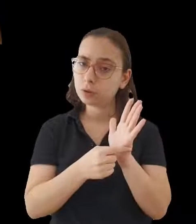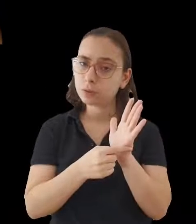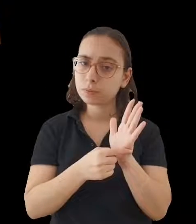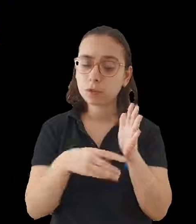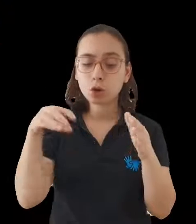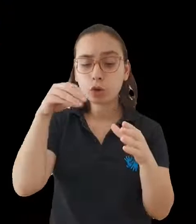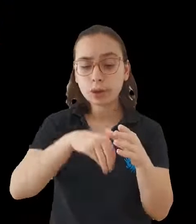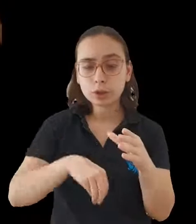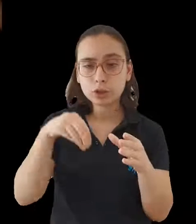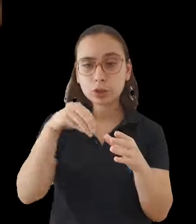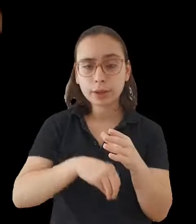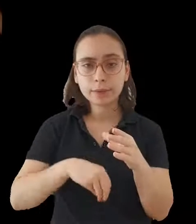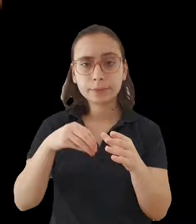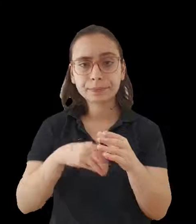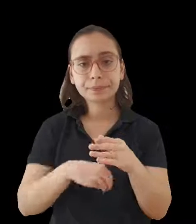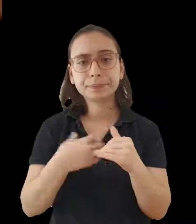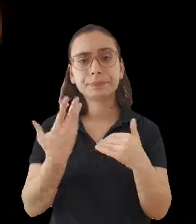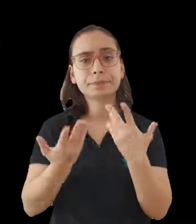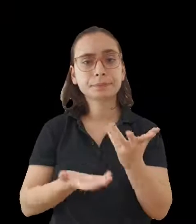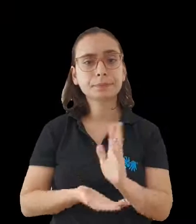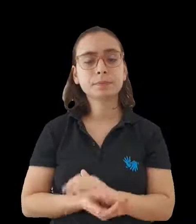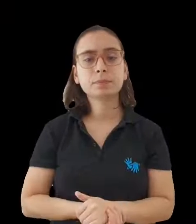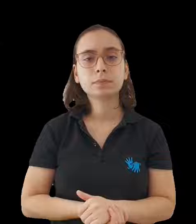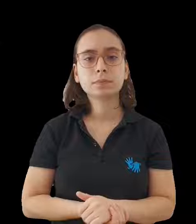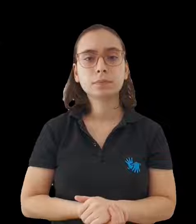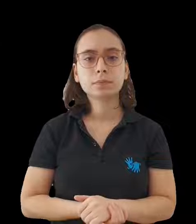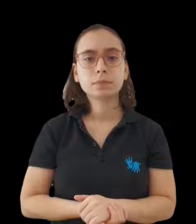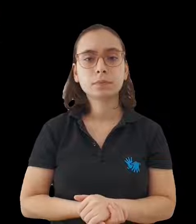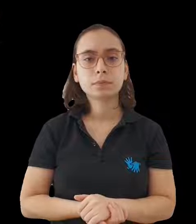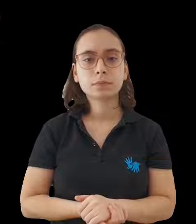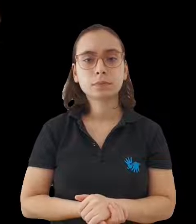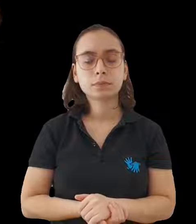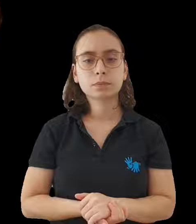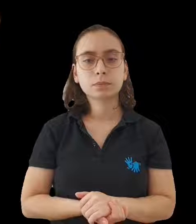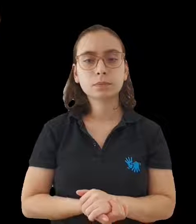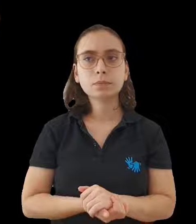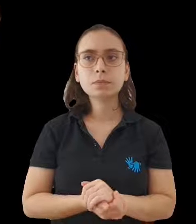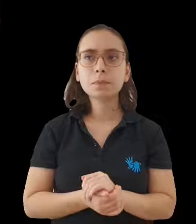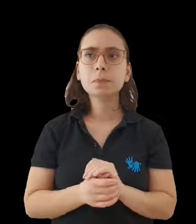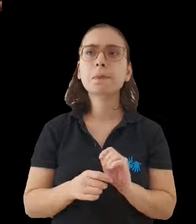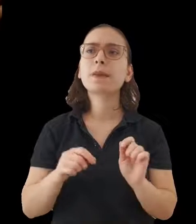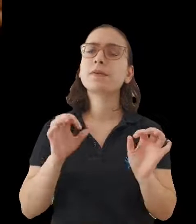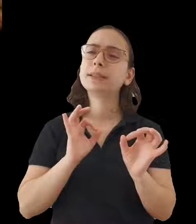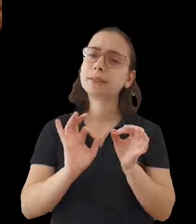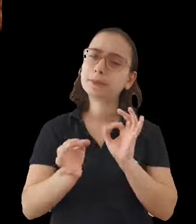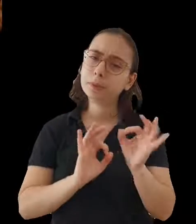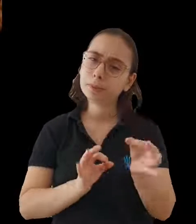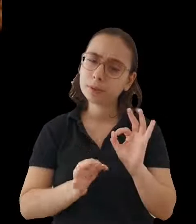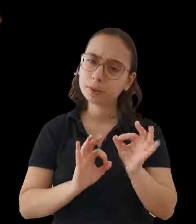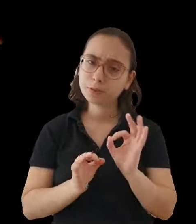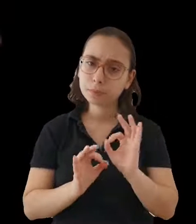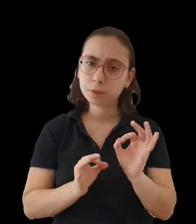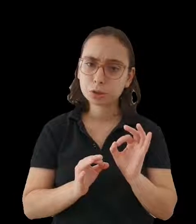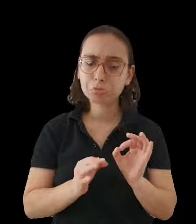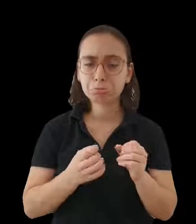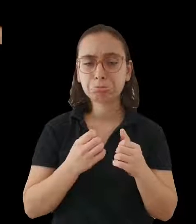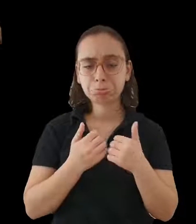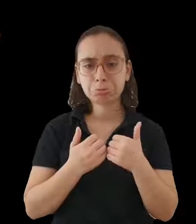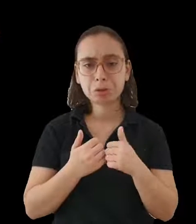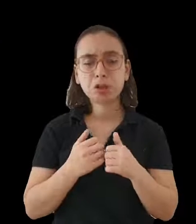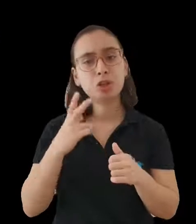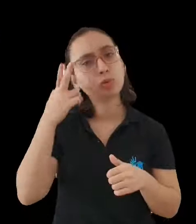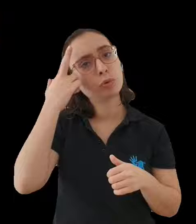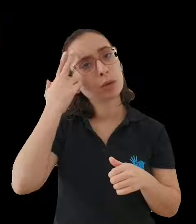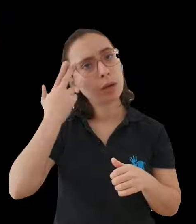recheio, ele vai quase que sendo preparado de forma natural,